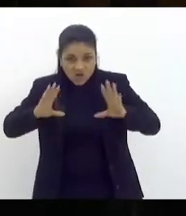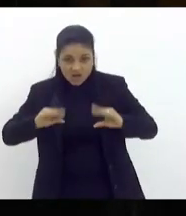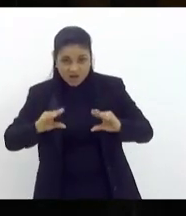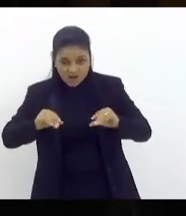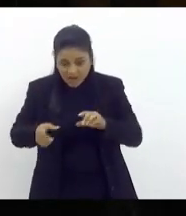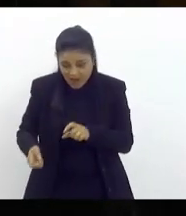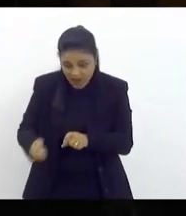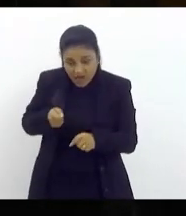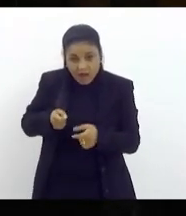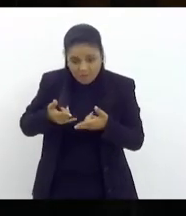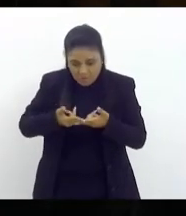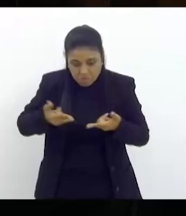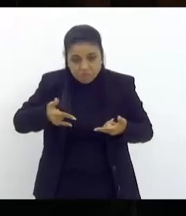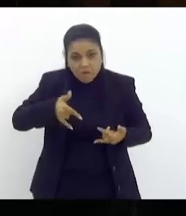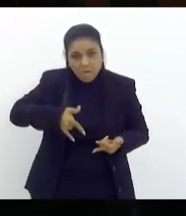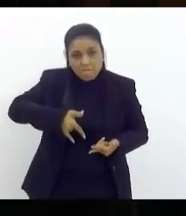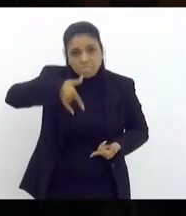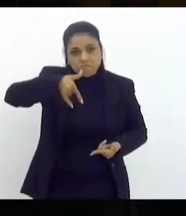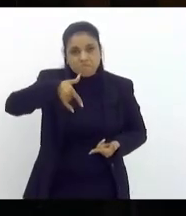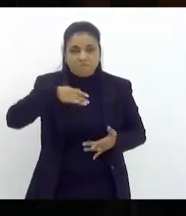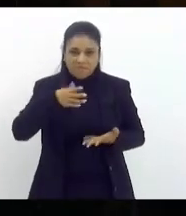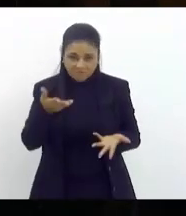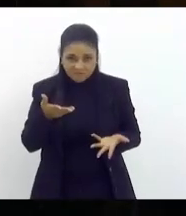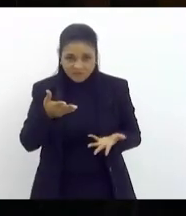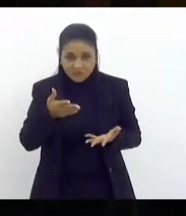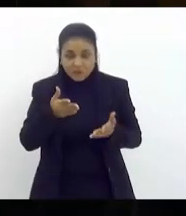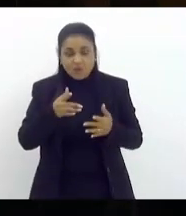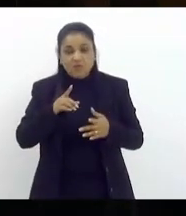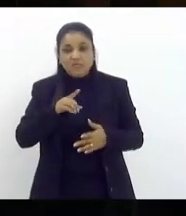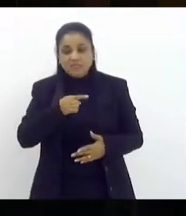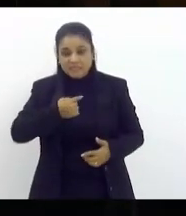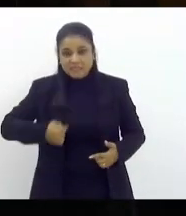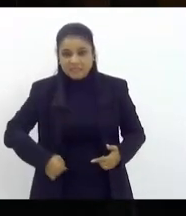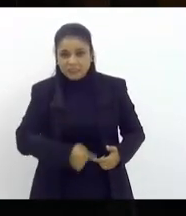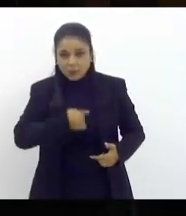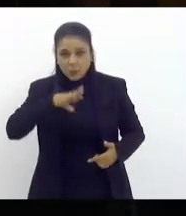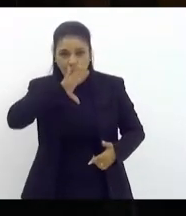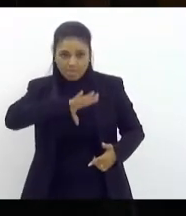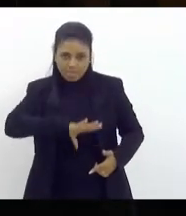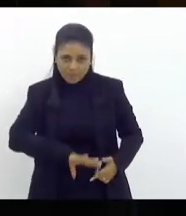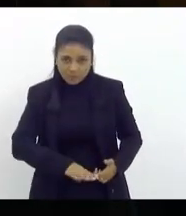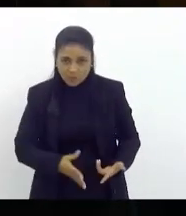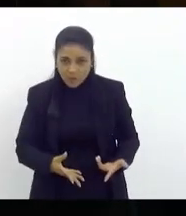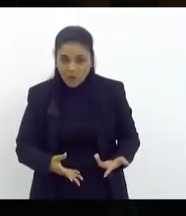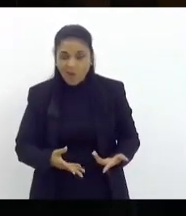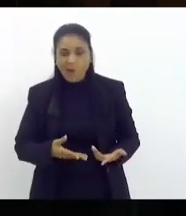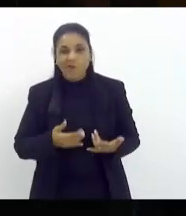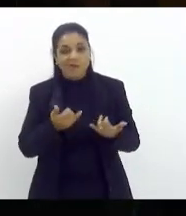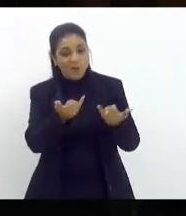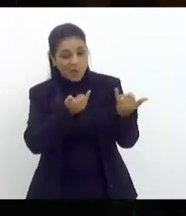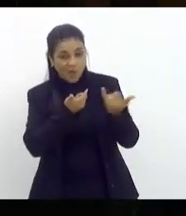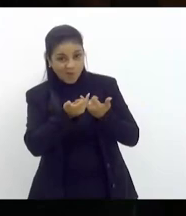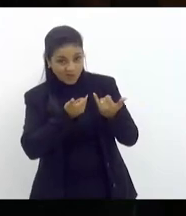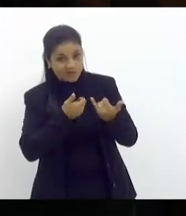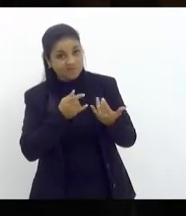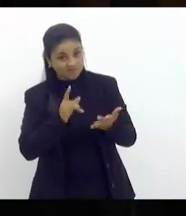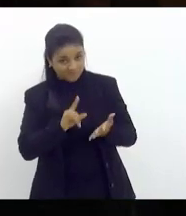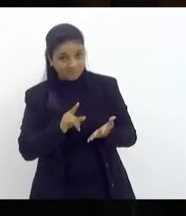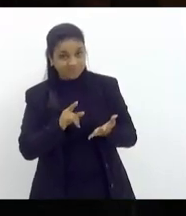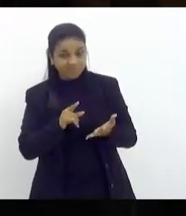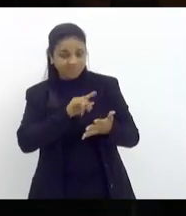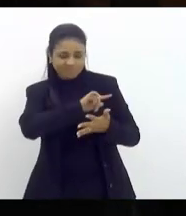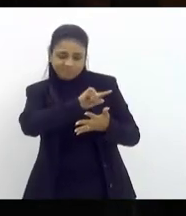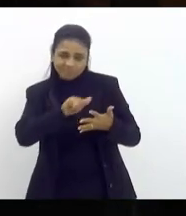diante diante do período menstrual então são um dos relatos mas outros relatos como é